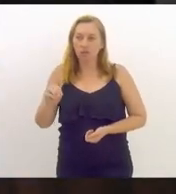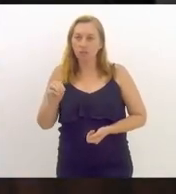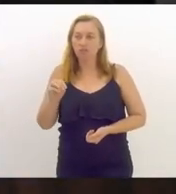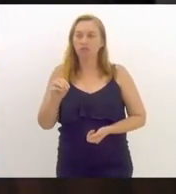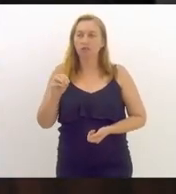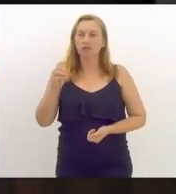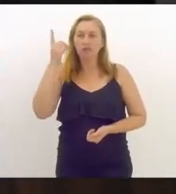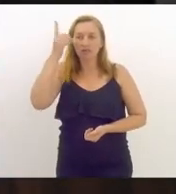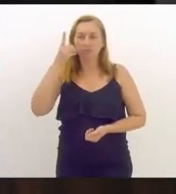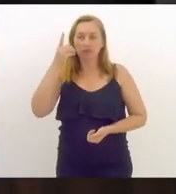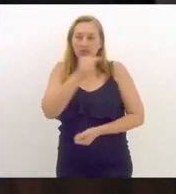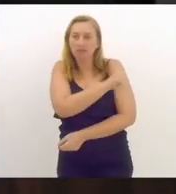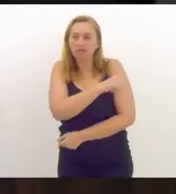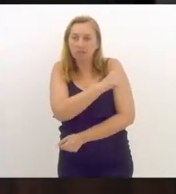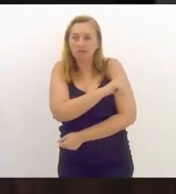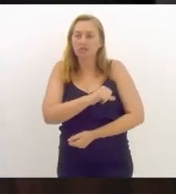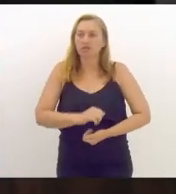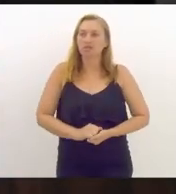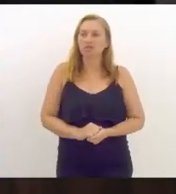deputada